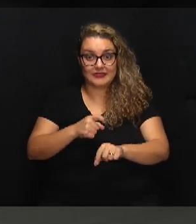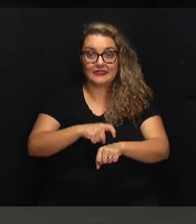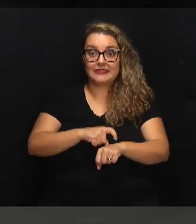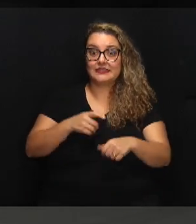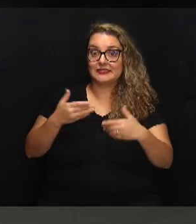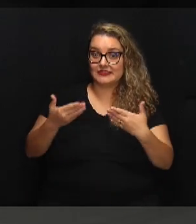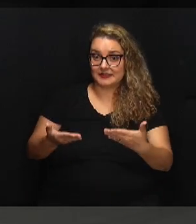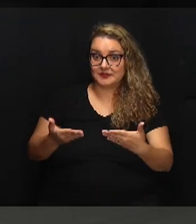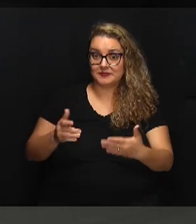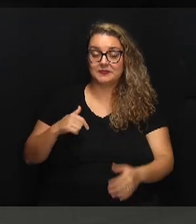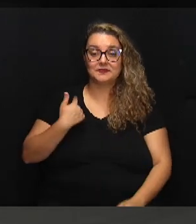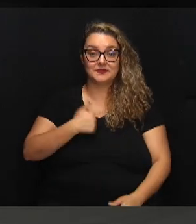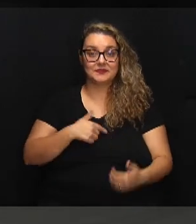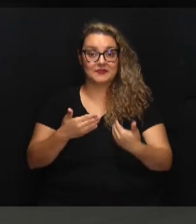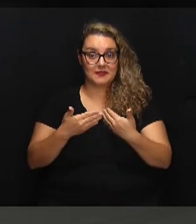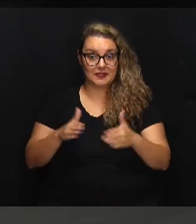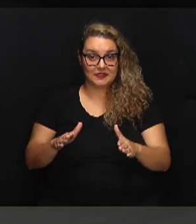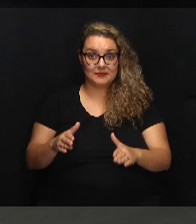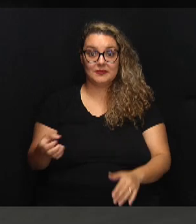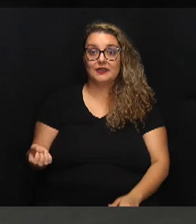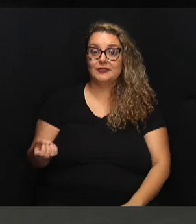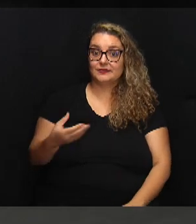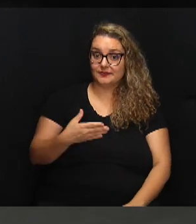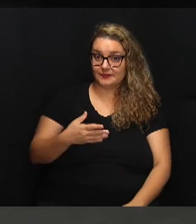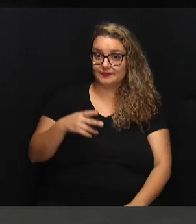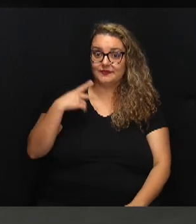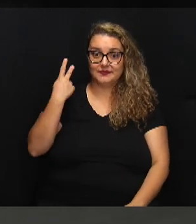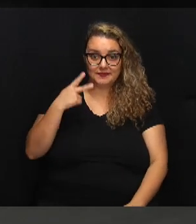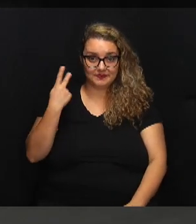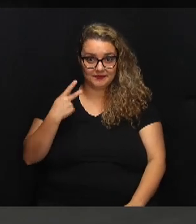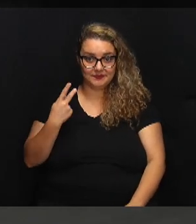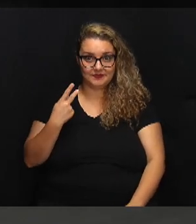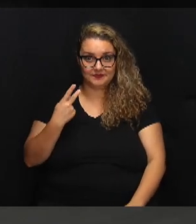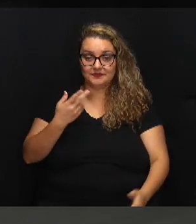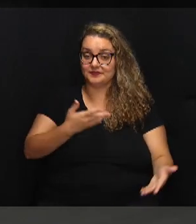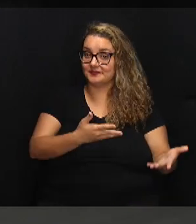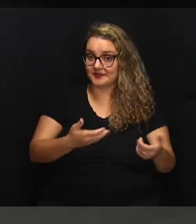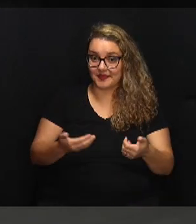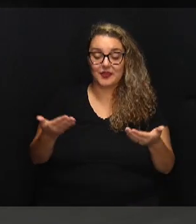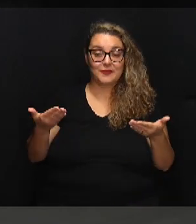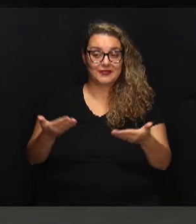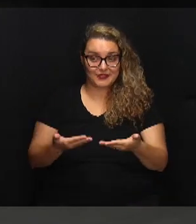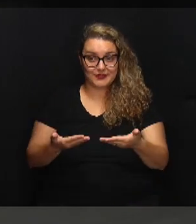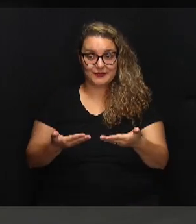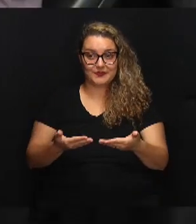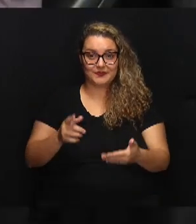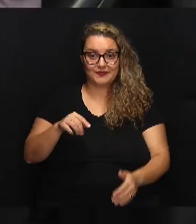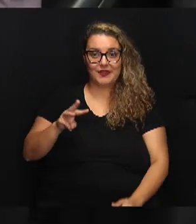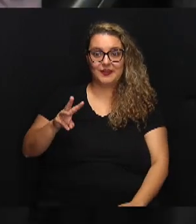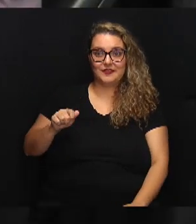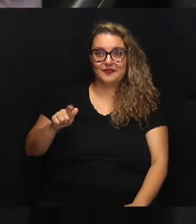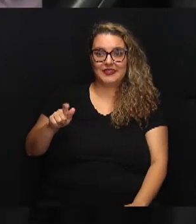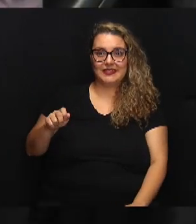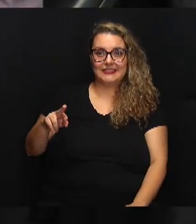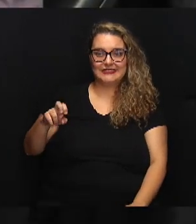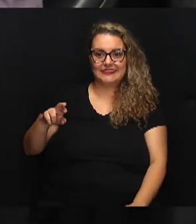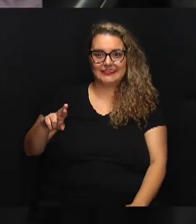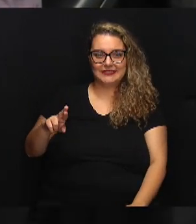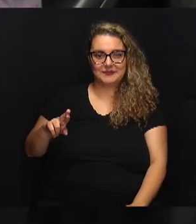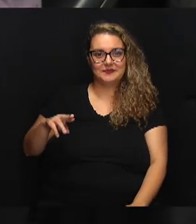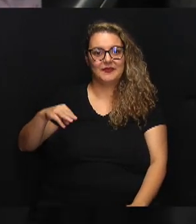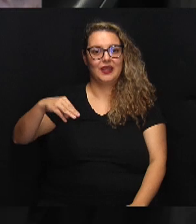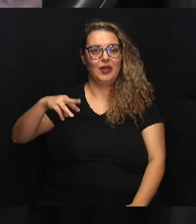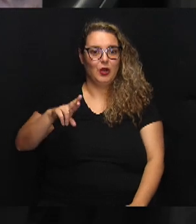temporada, a gente abre com os novos parlamentares. E o convidado de hoje é o Wagner Romão, que